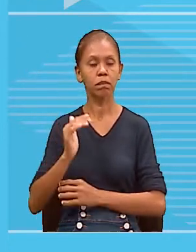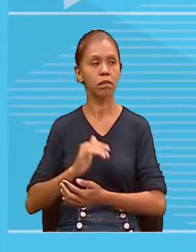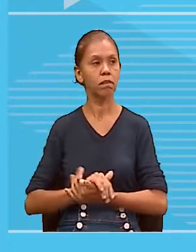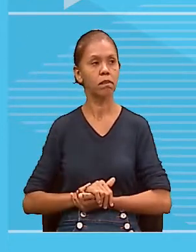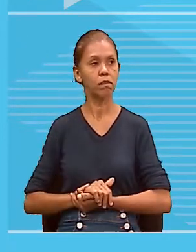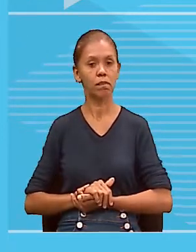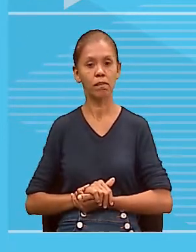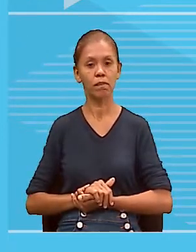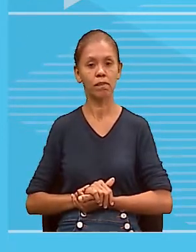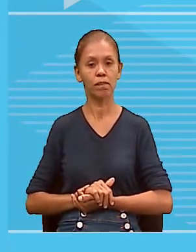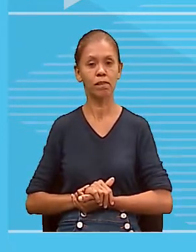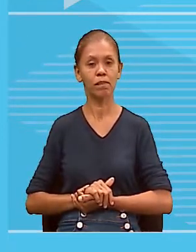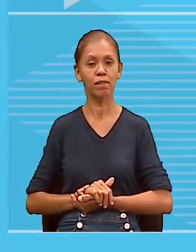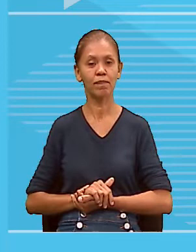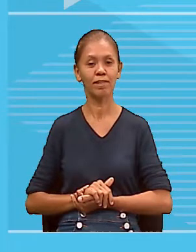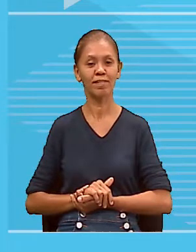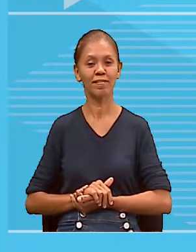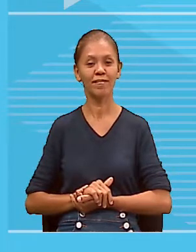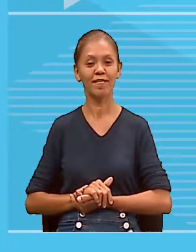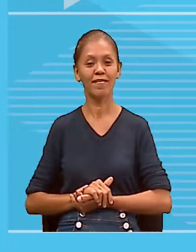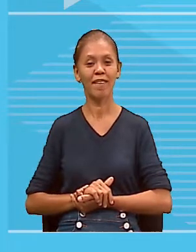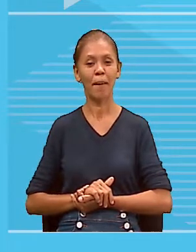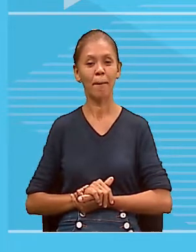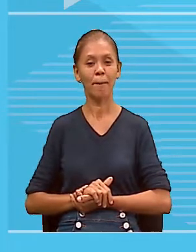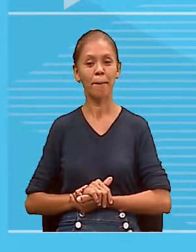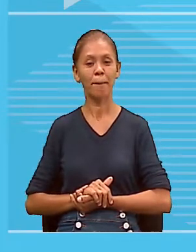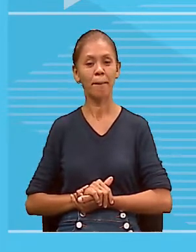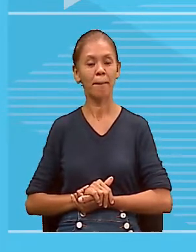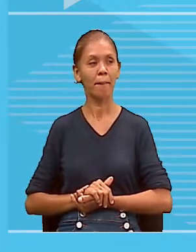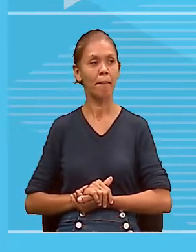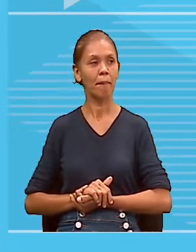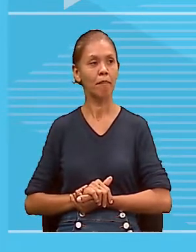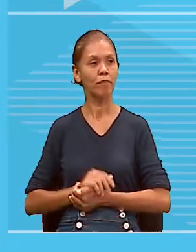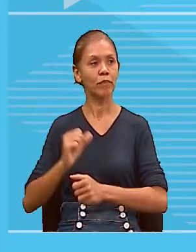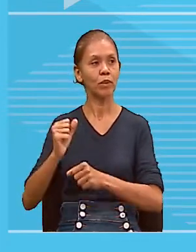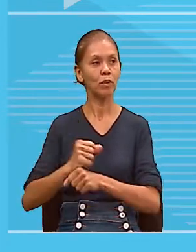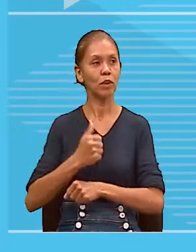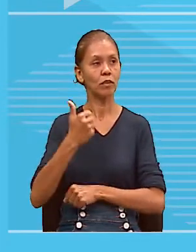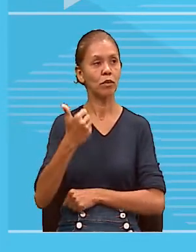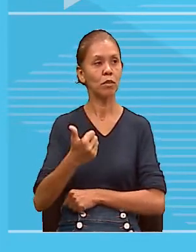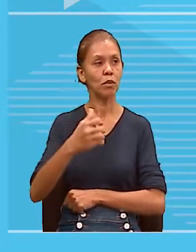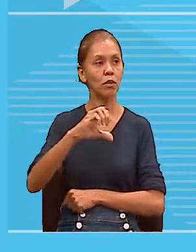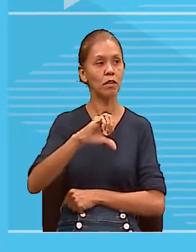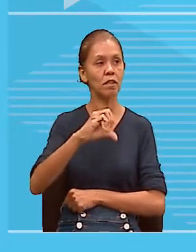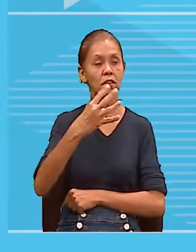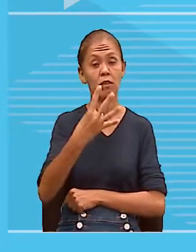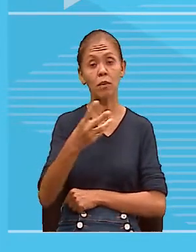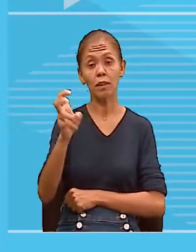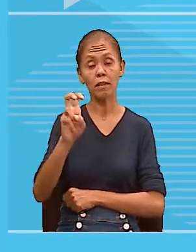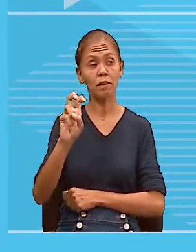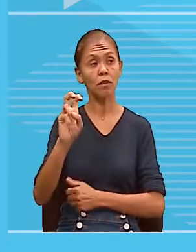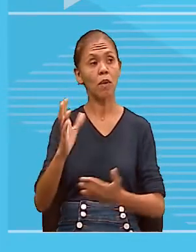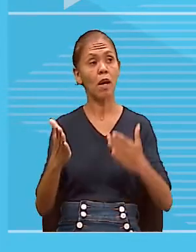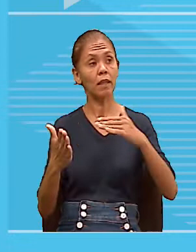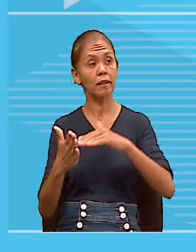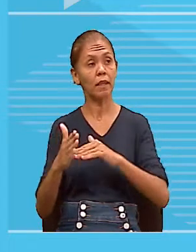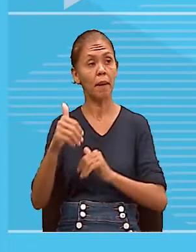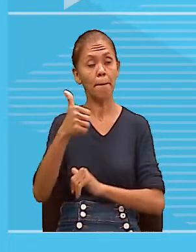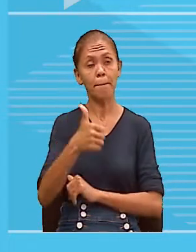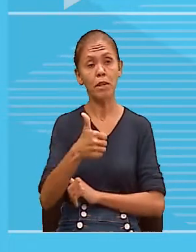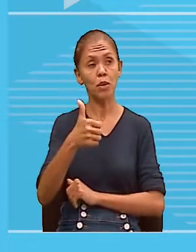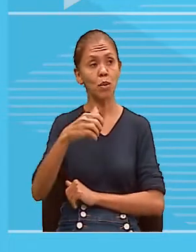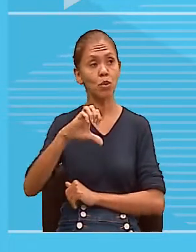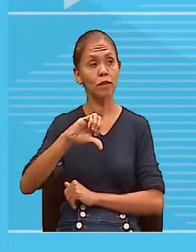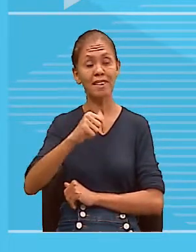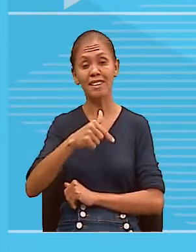do Brasil Cultura Tupiniquim da década de 40 até a década de 70 vamos